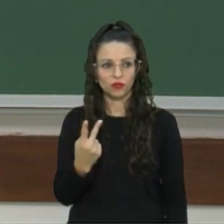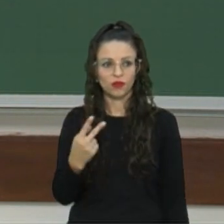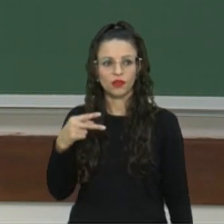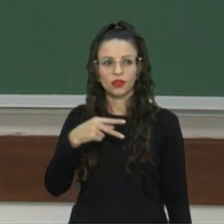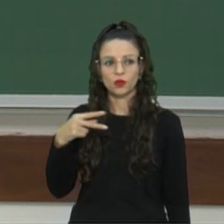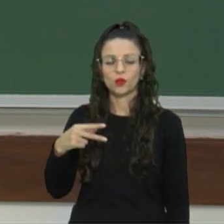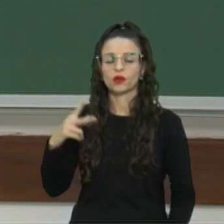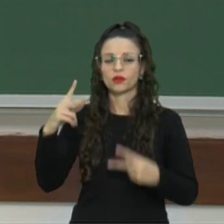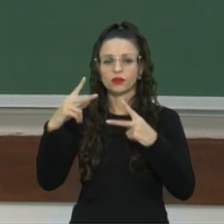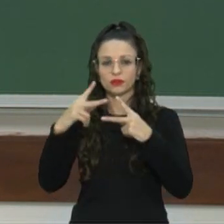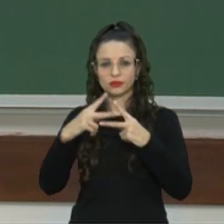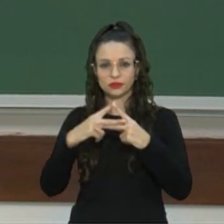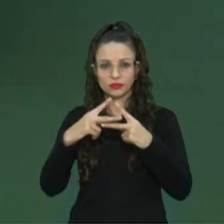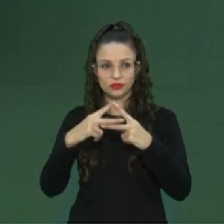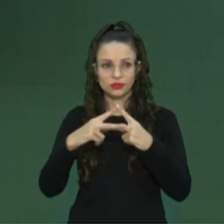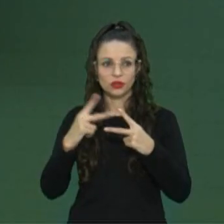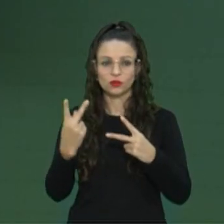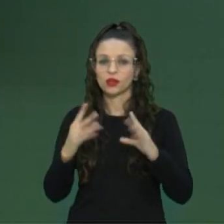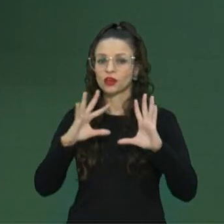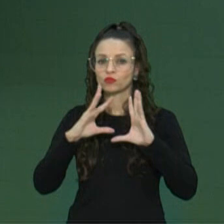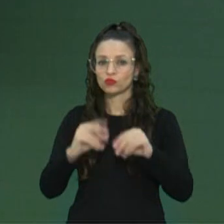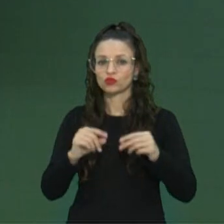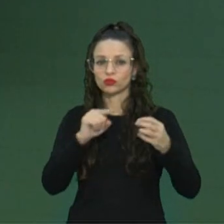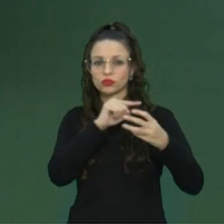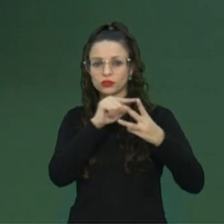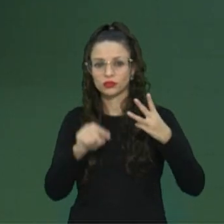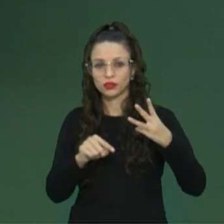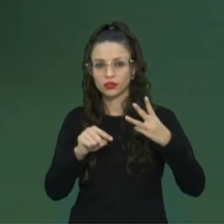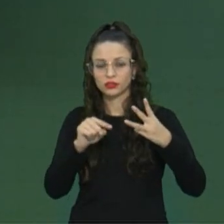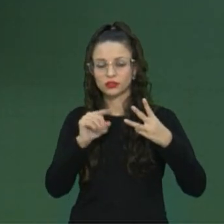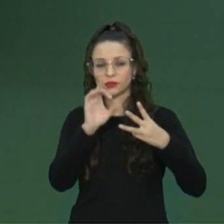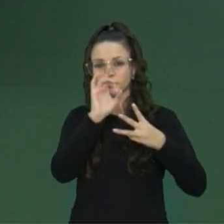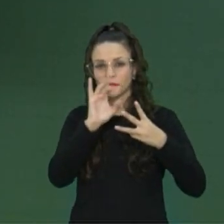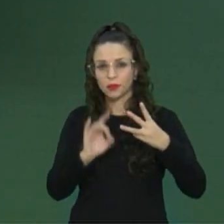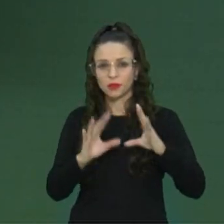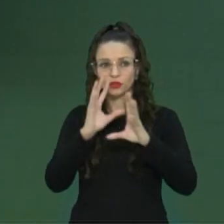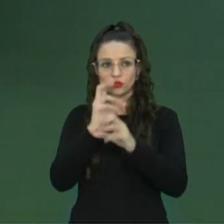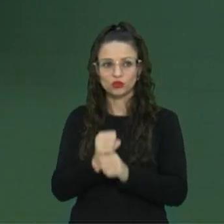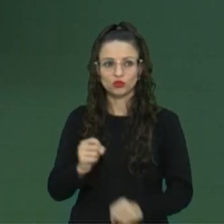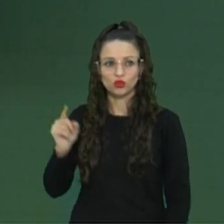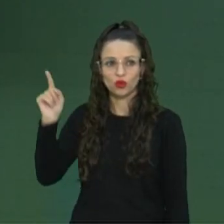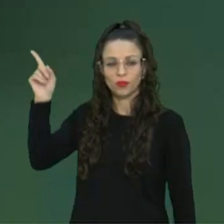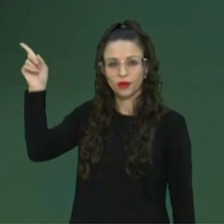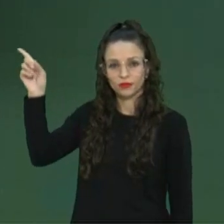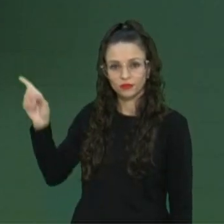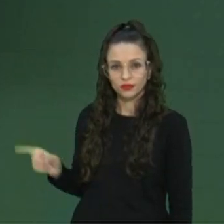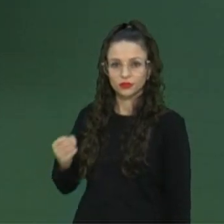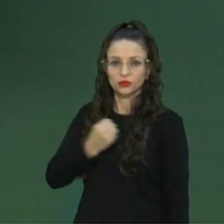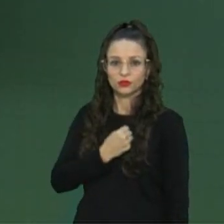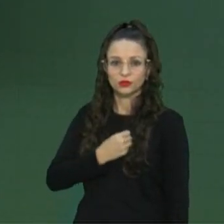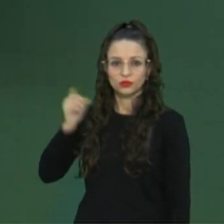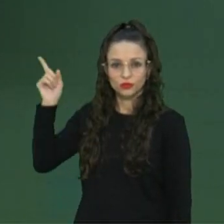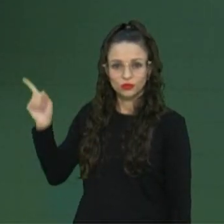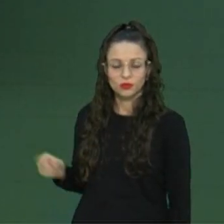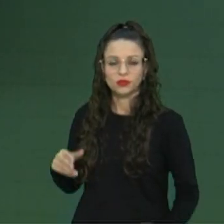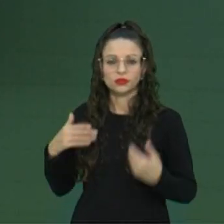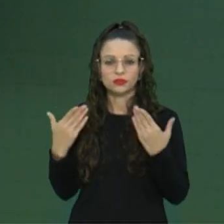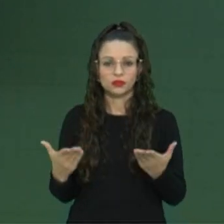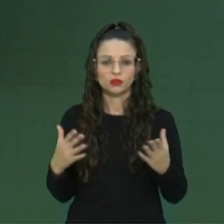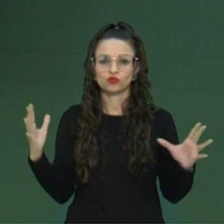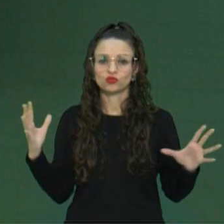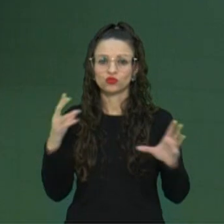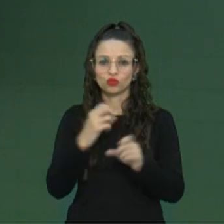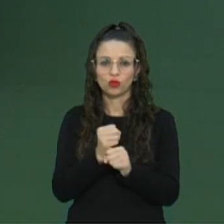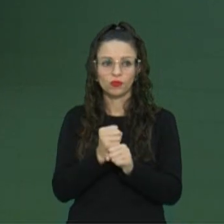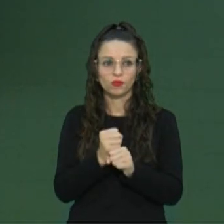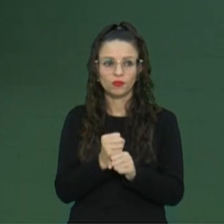entalpia, igual à soma das 3 entalpias que foram envolvidas no processo, ou seja, esses 3 valores aqui, então, que somados